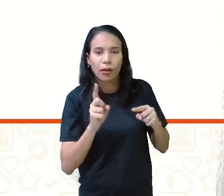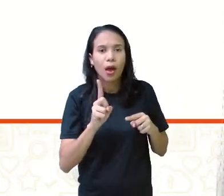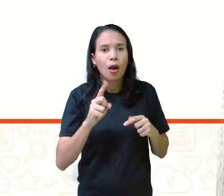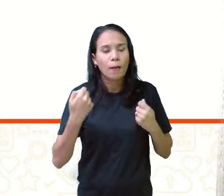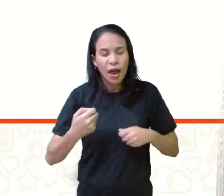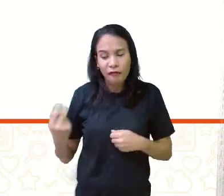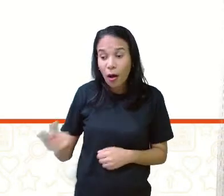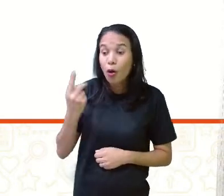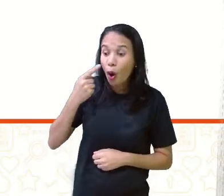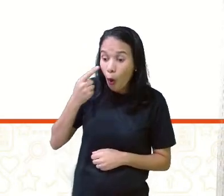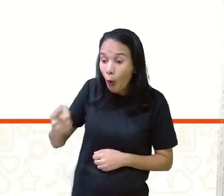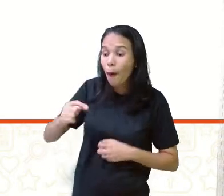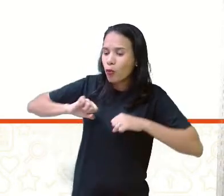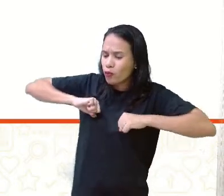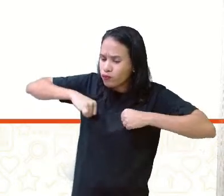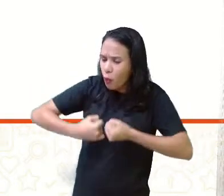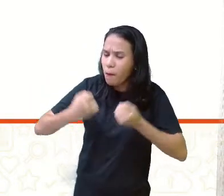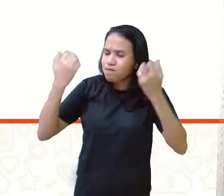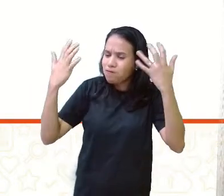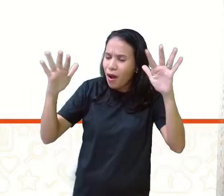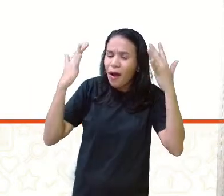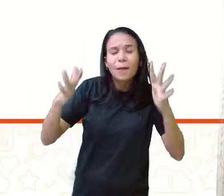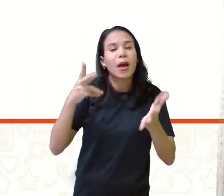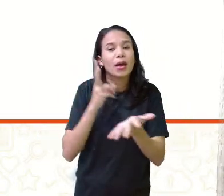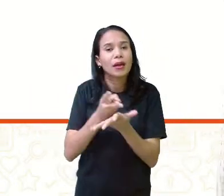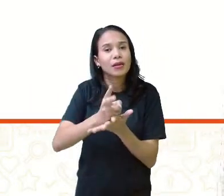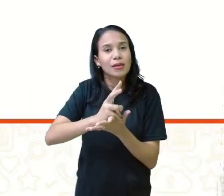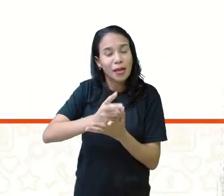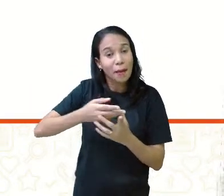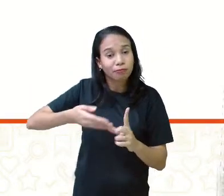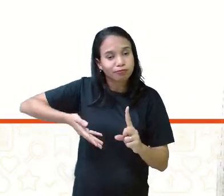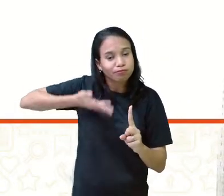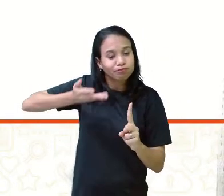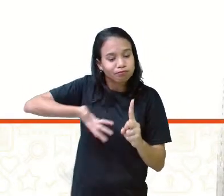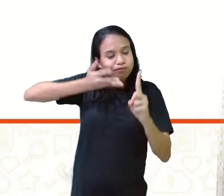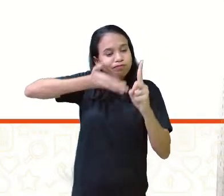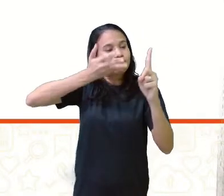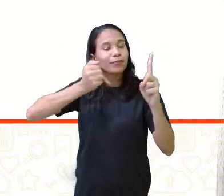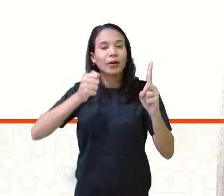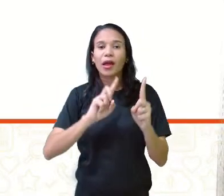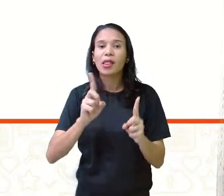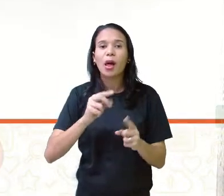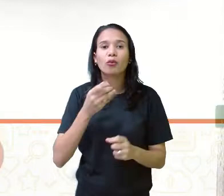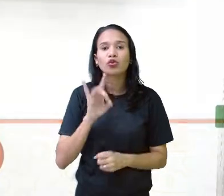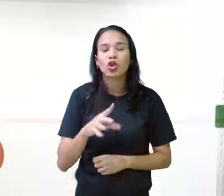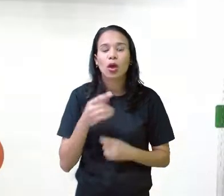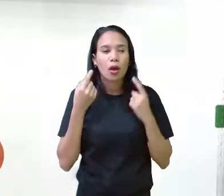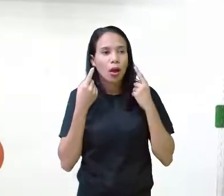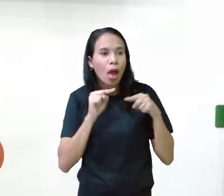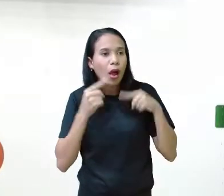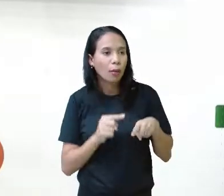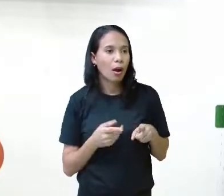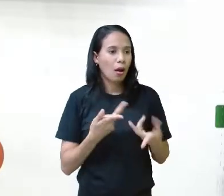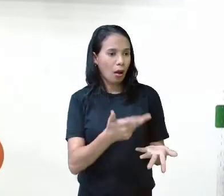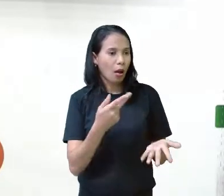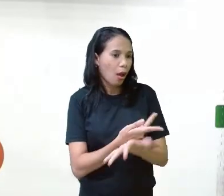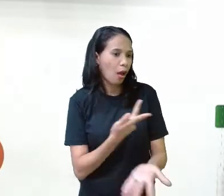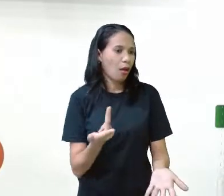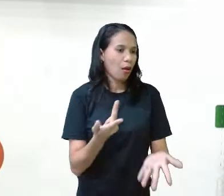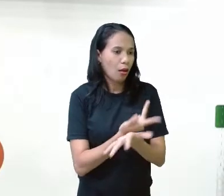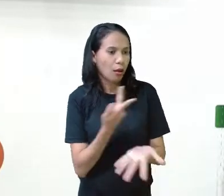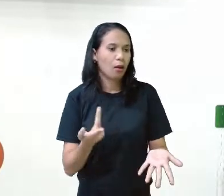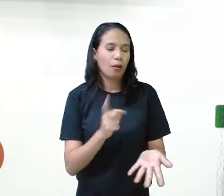falei, aquele reforço positivo. Você está sempre elogiando e não o desempenho, porque ele